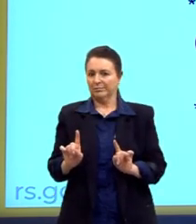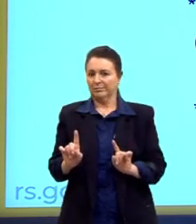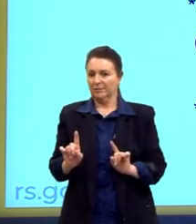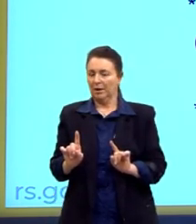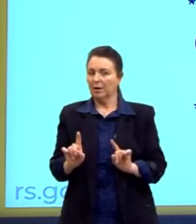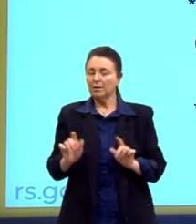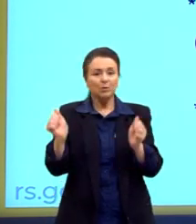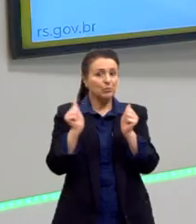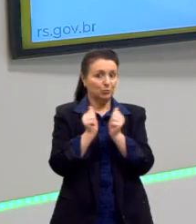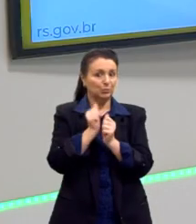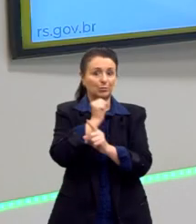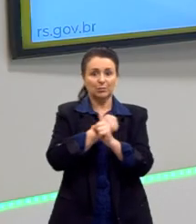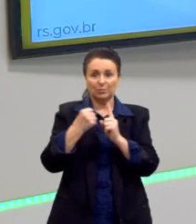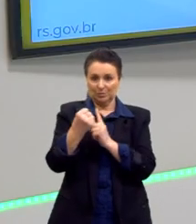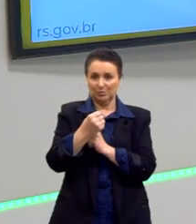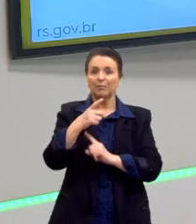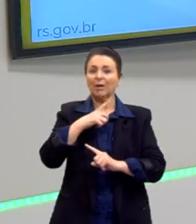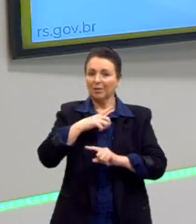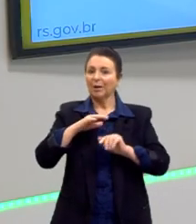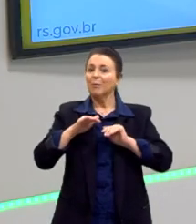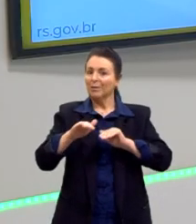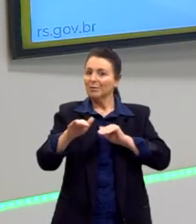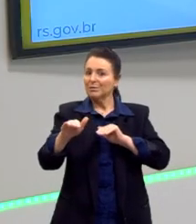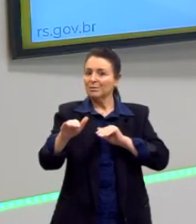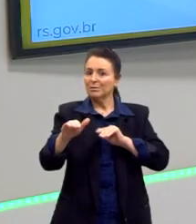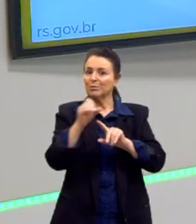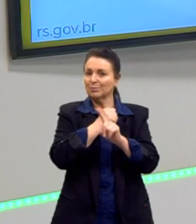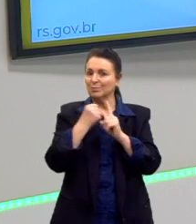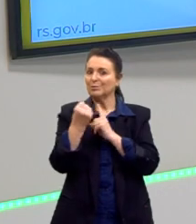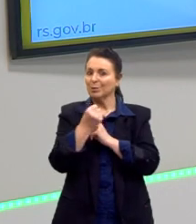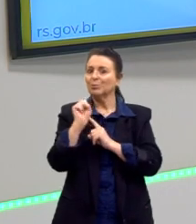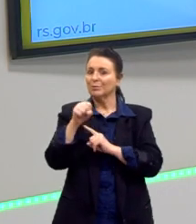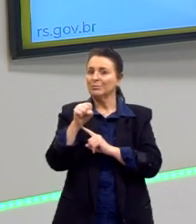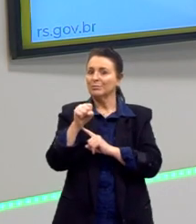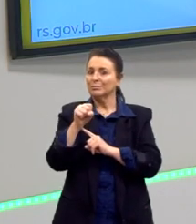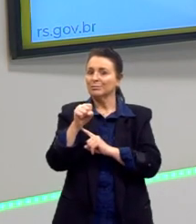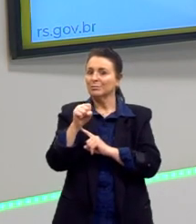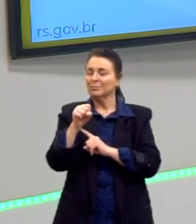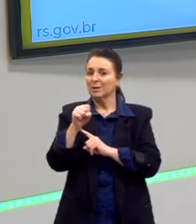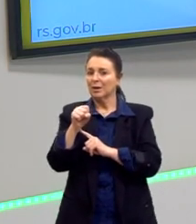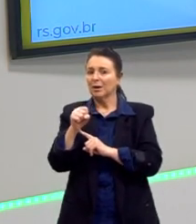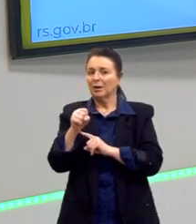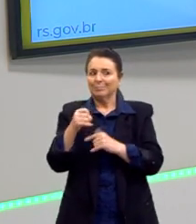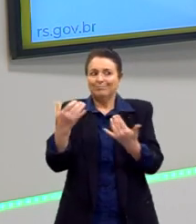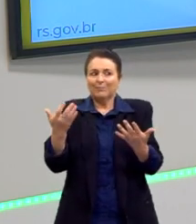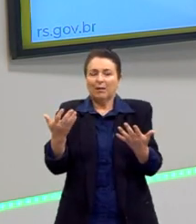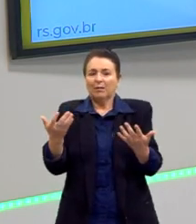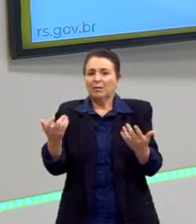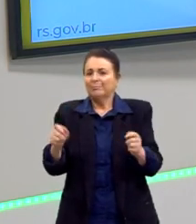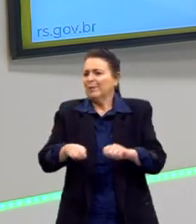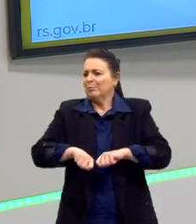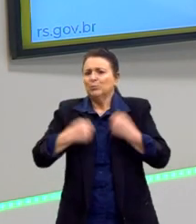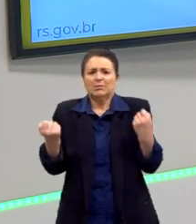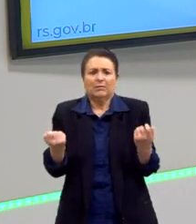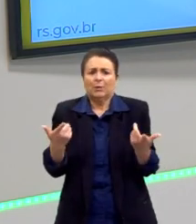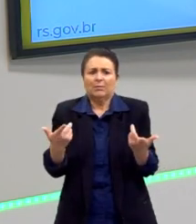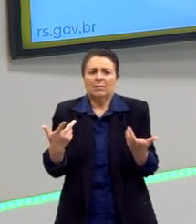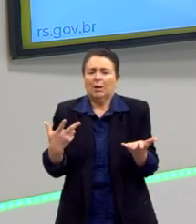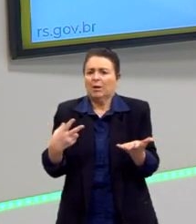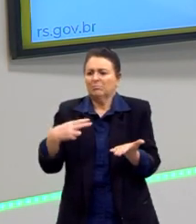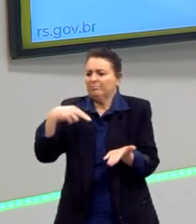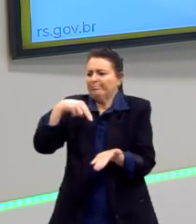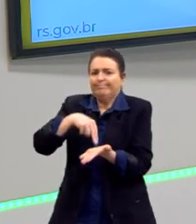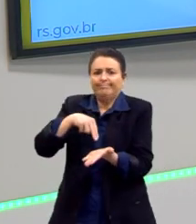ele terá a manifestações sociais porque é impossível né Essa questão da neutralidade